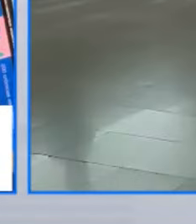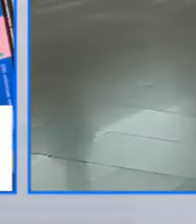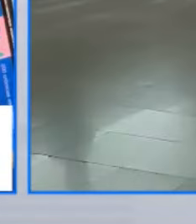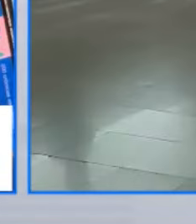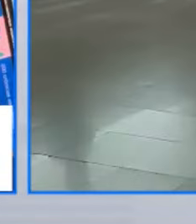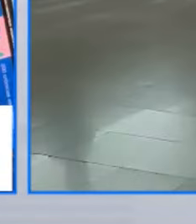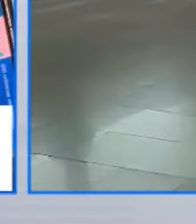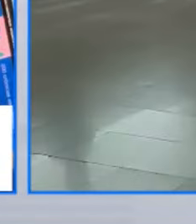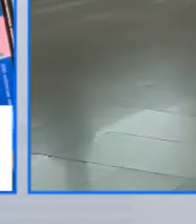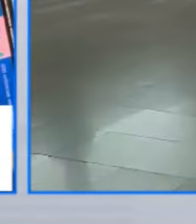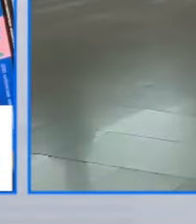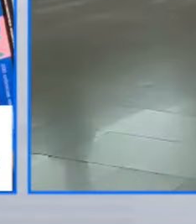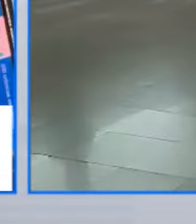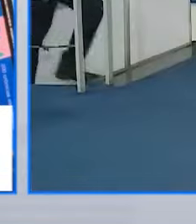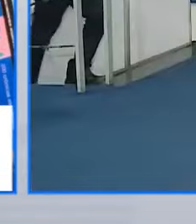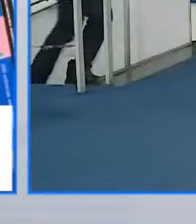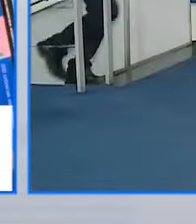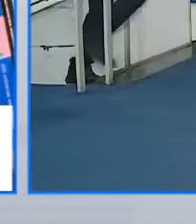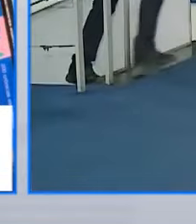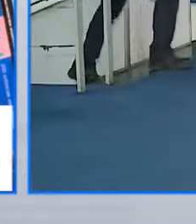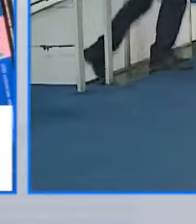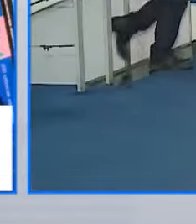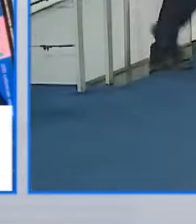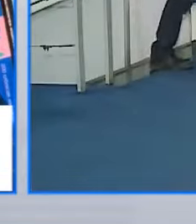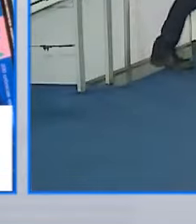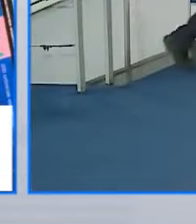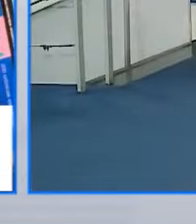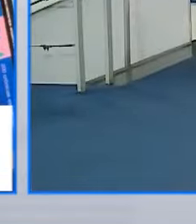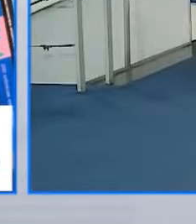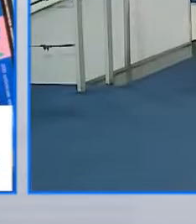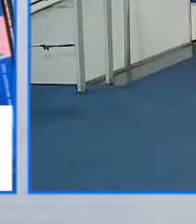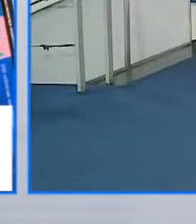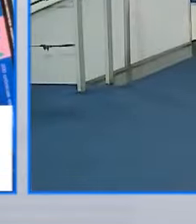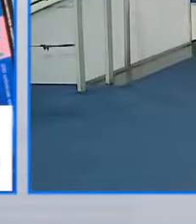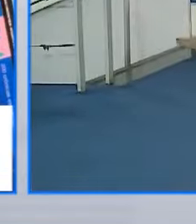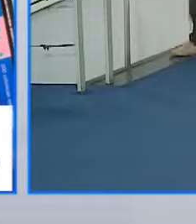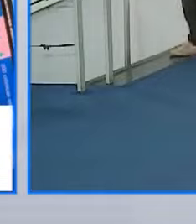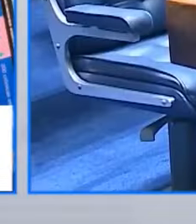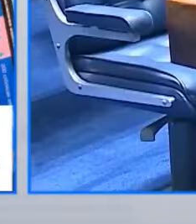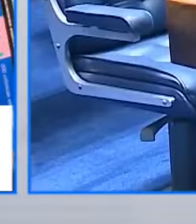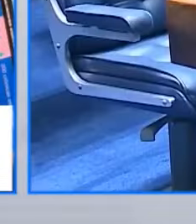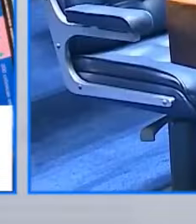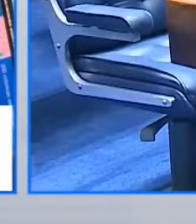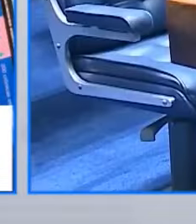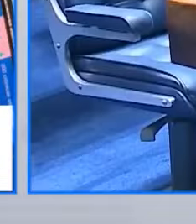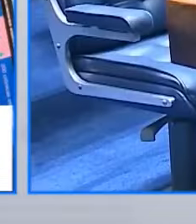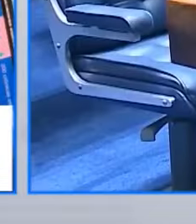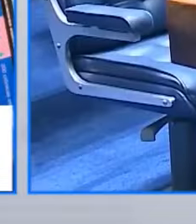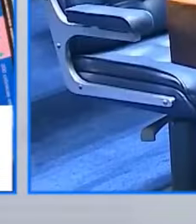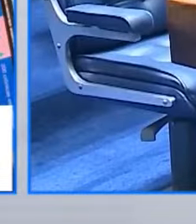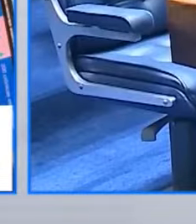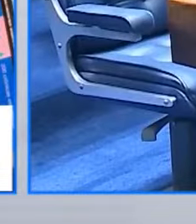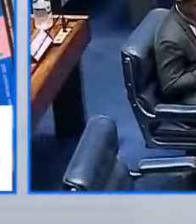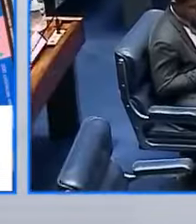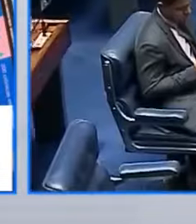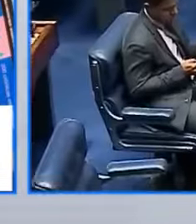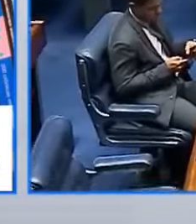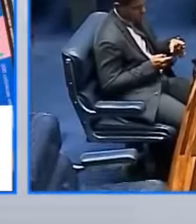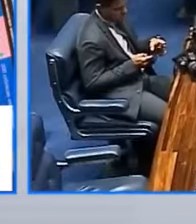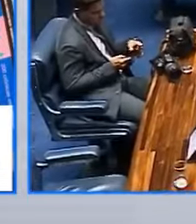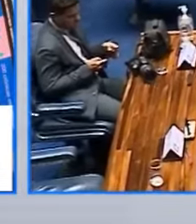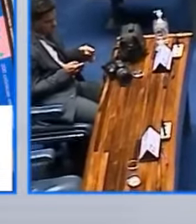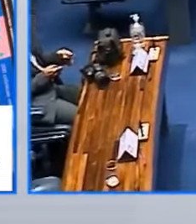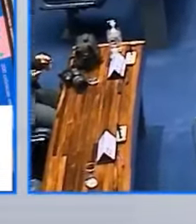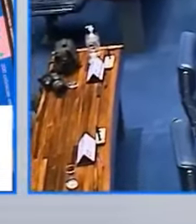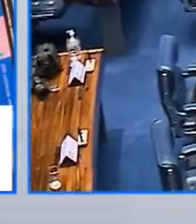torno disso Para quê Para que tenhamos este filtro que depure da vida política os maus